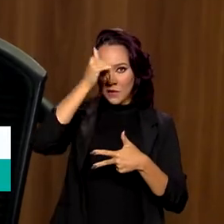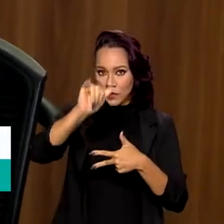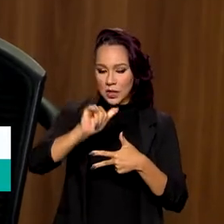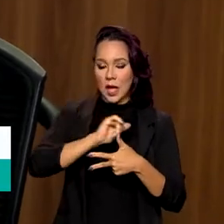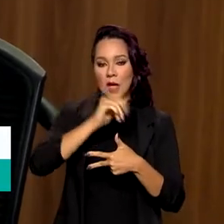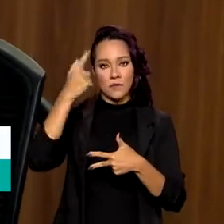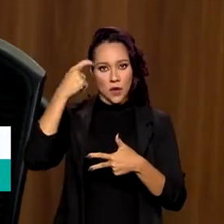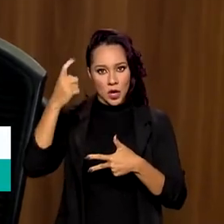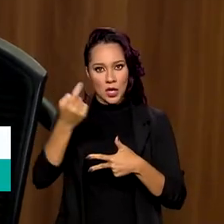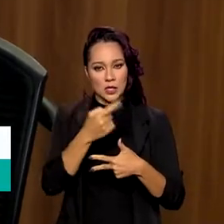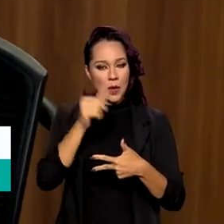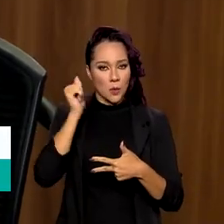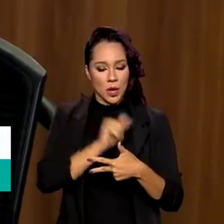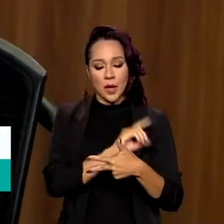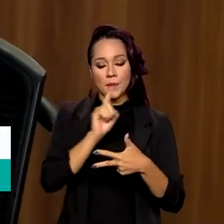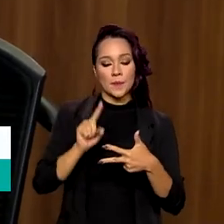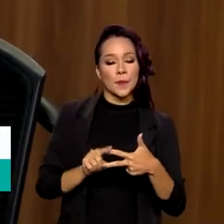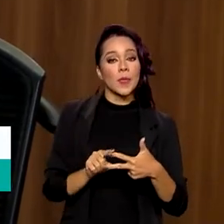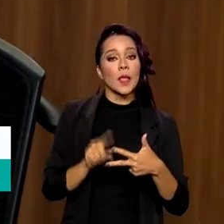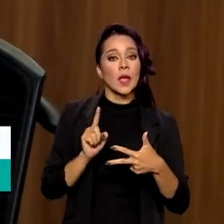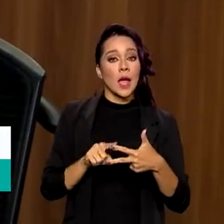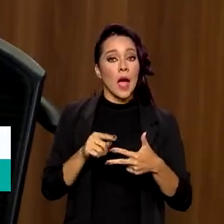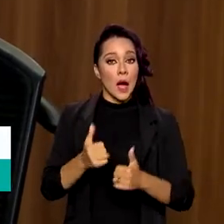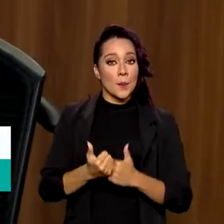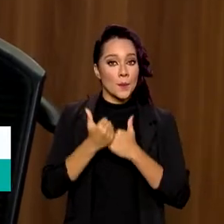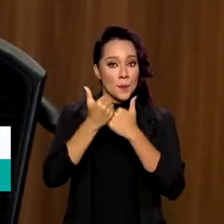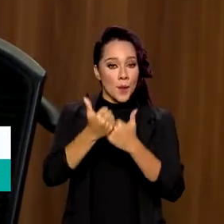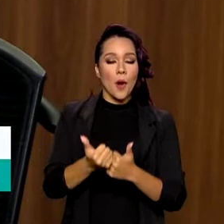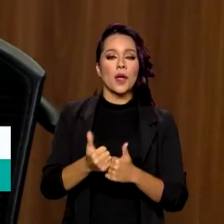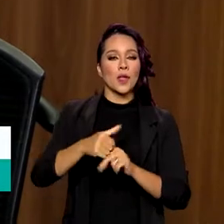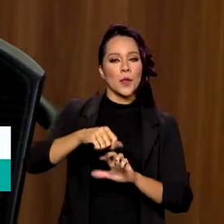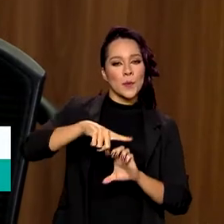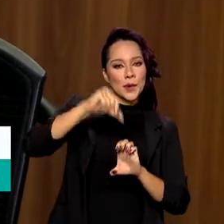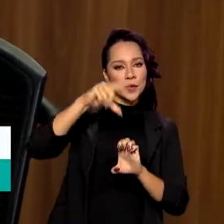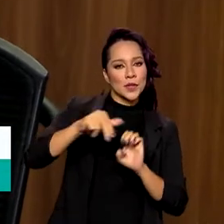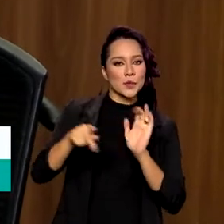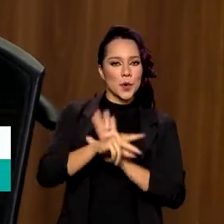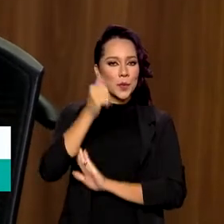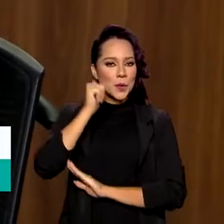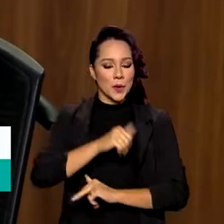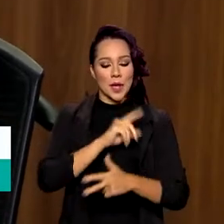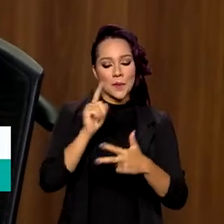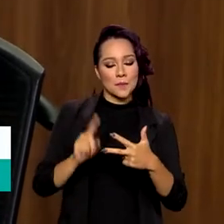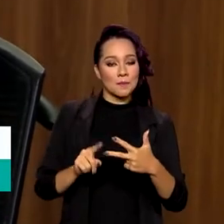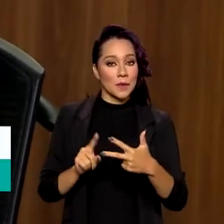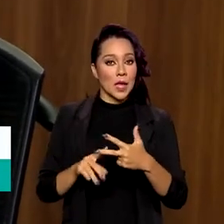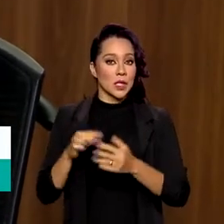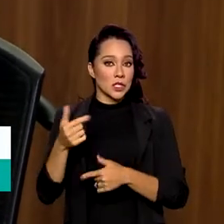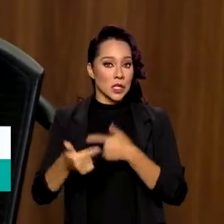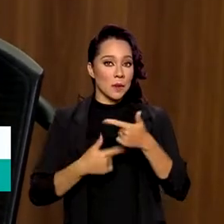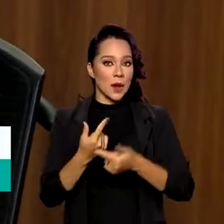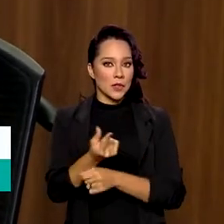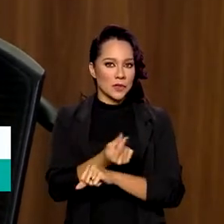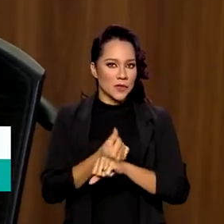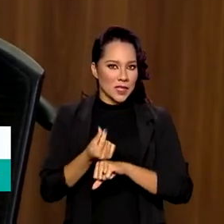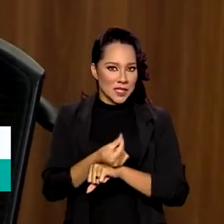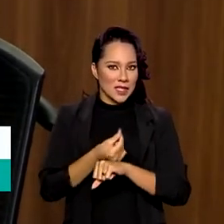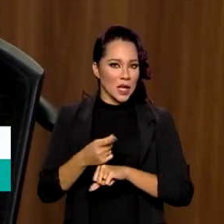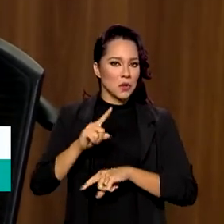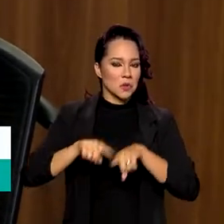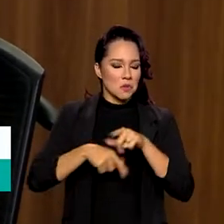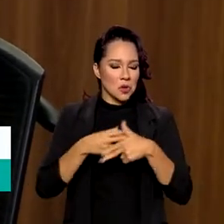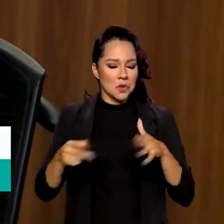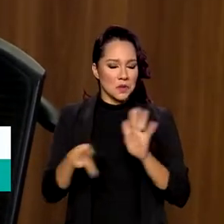contra a violência da mulher a parte que apoia no empreendedorismo feminino e a nossa parte de serviços financeiros produtos